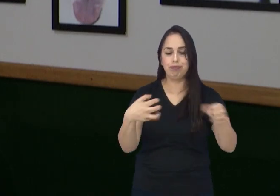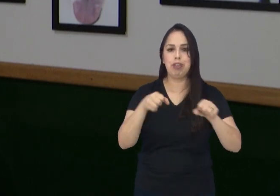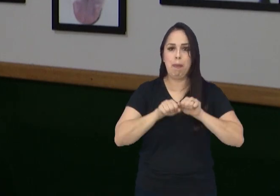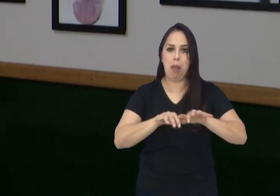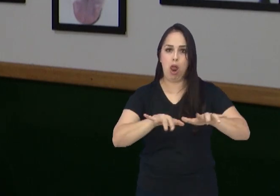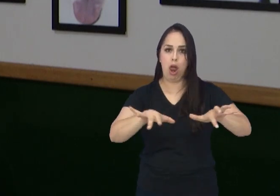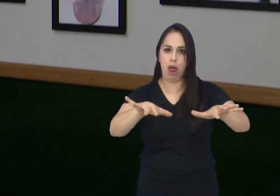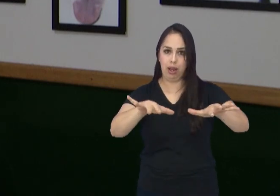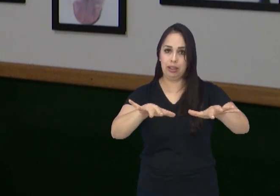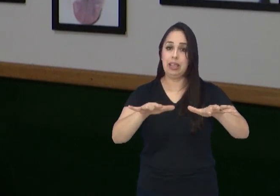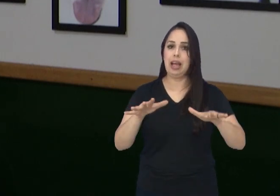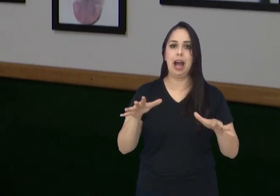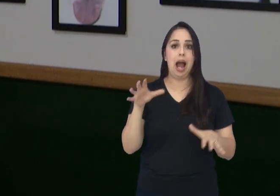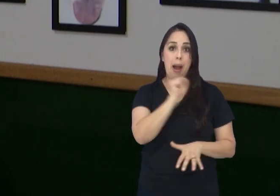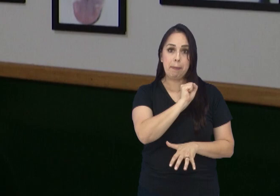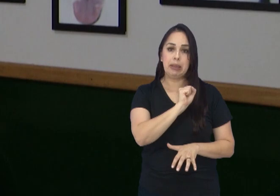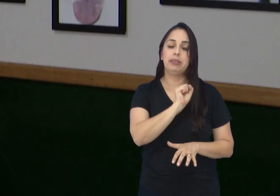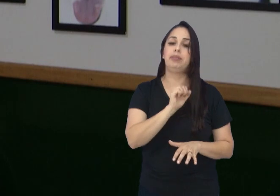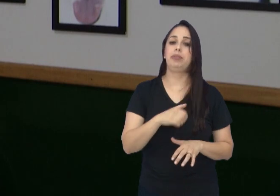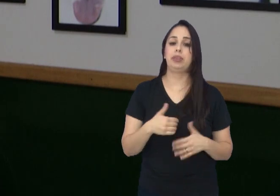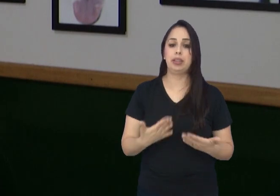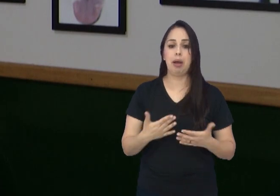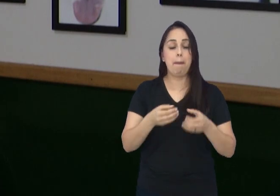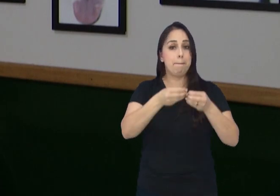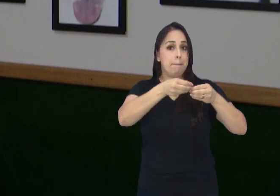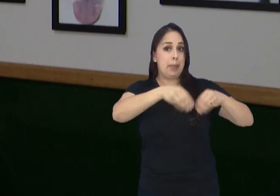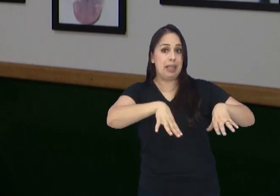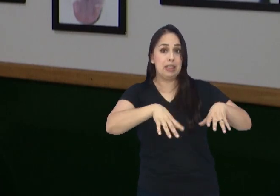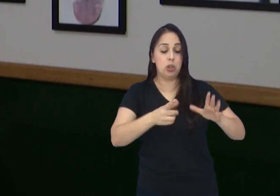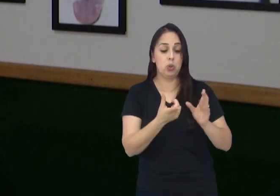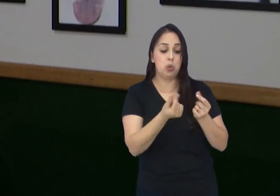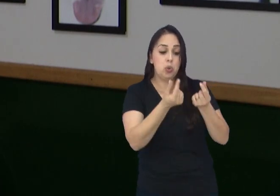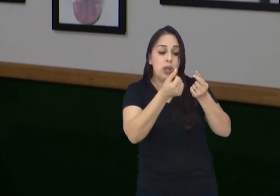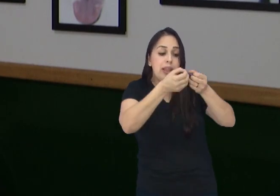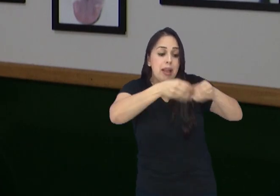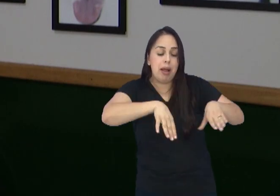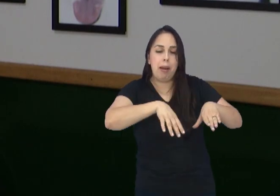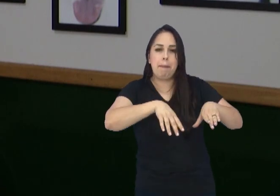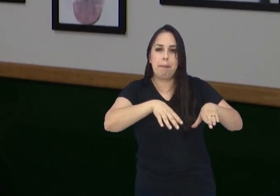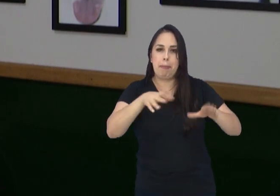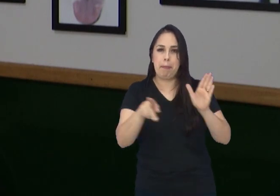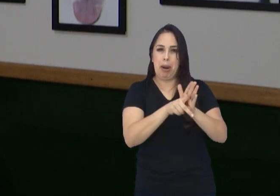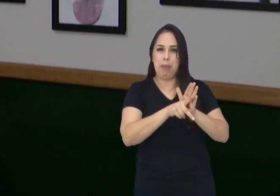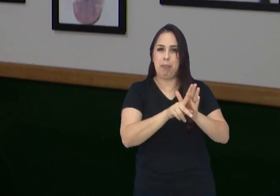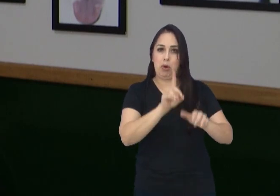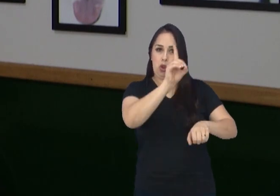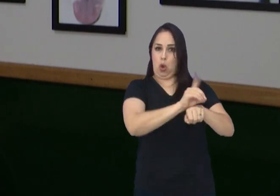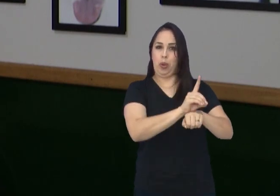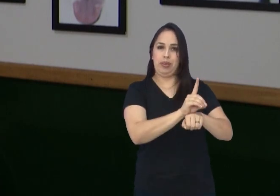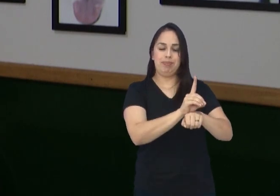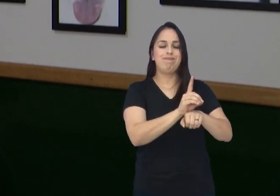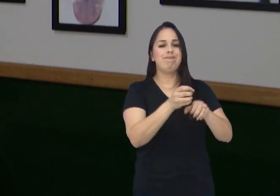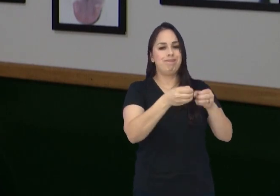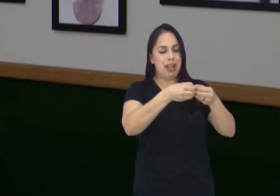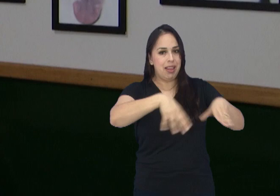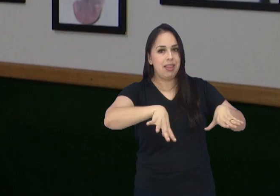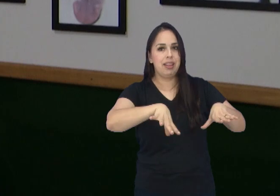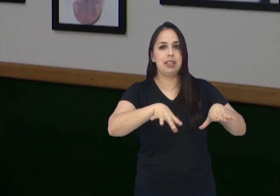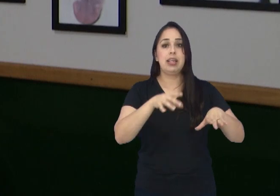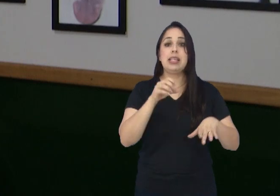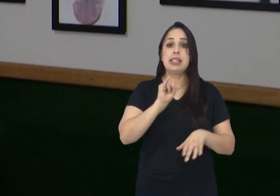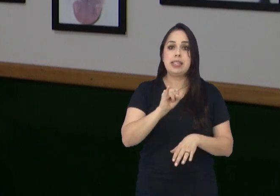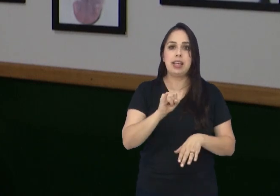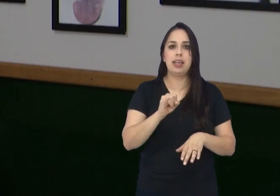de forma muito rápida. Então, o prejuízo econômico para o produtor rural ele é muito elevado, né? Uma vez que quem vive